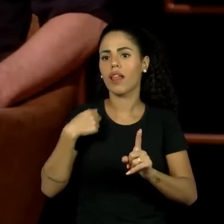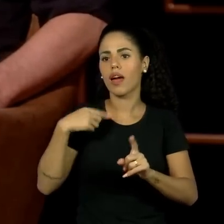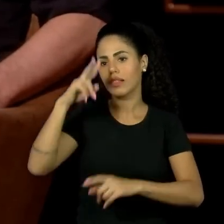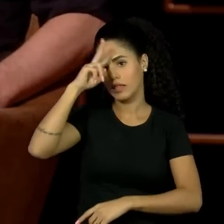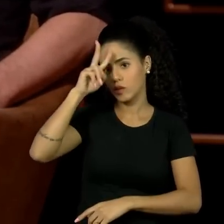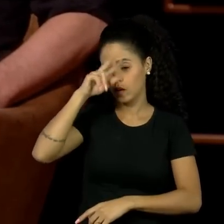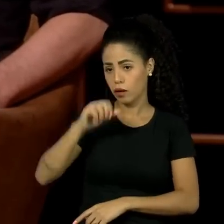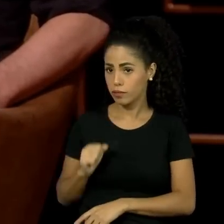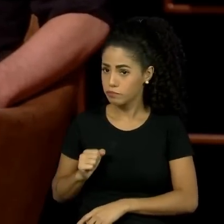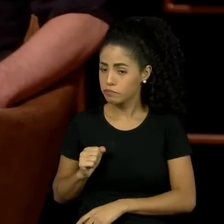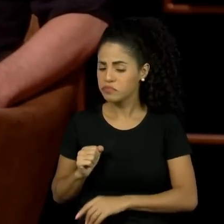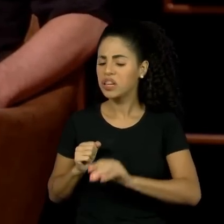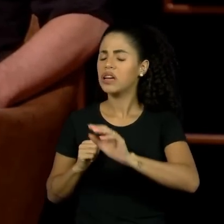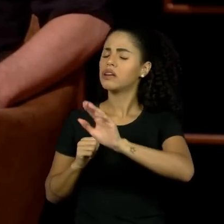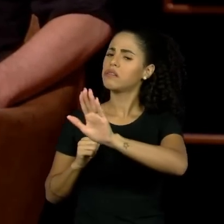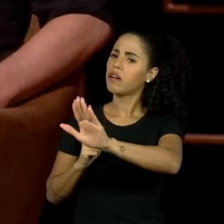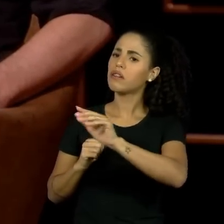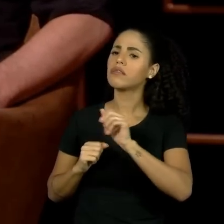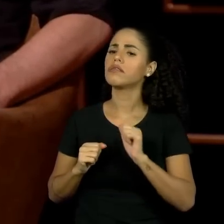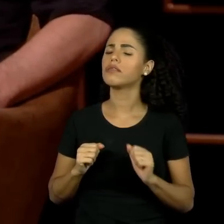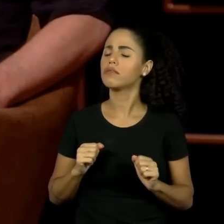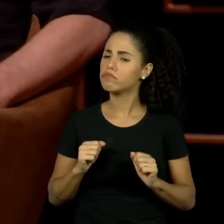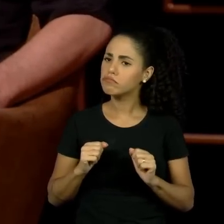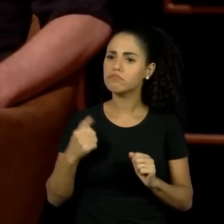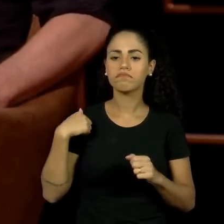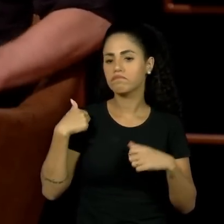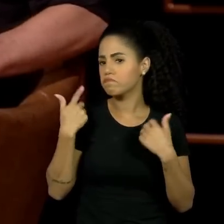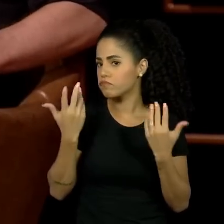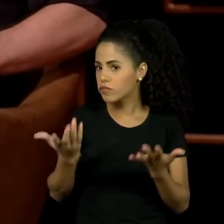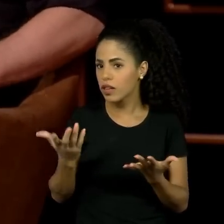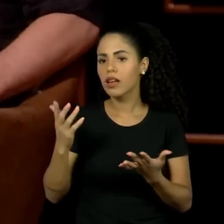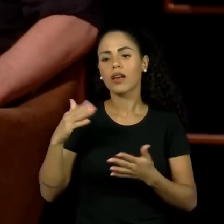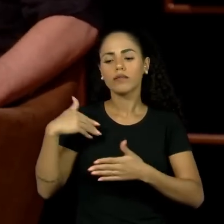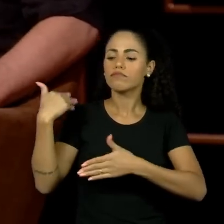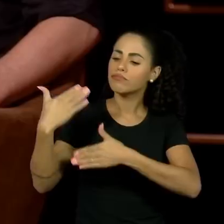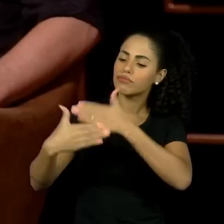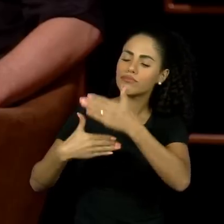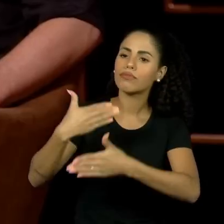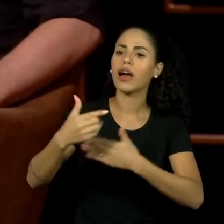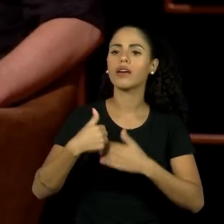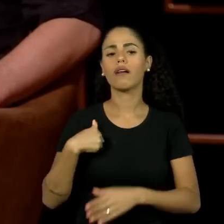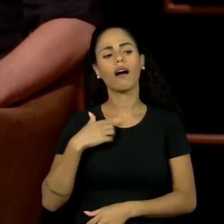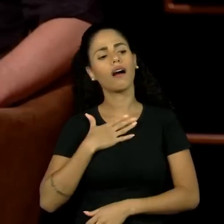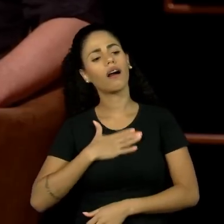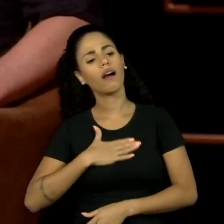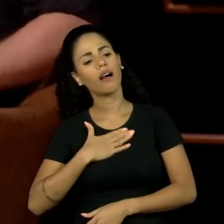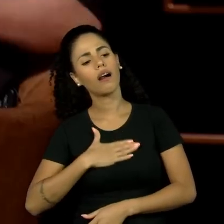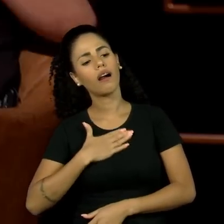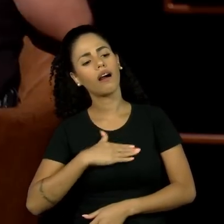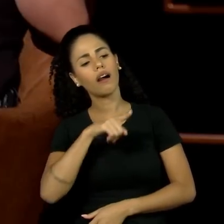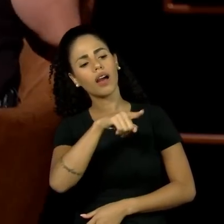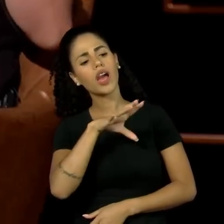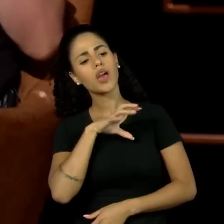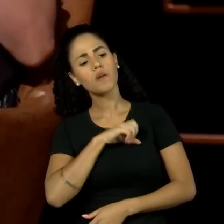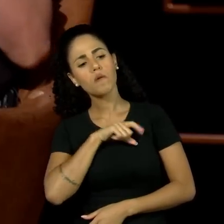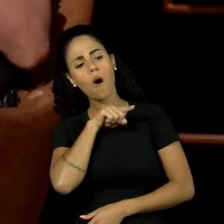história. E, enfim, e ali foi que eu descobri o meu mundo.